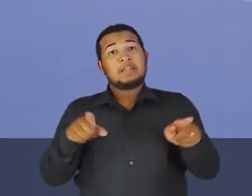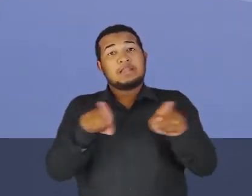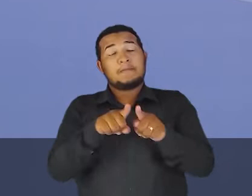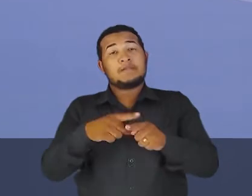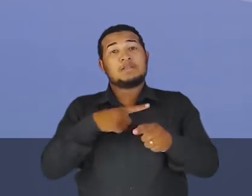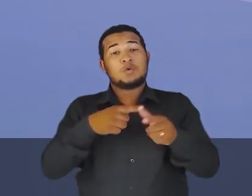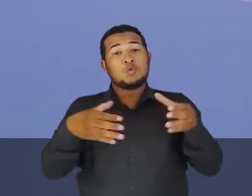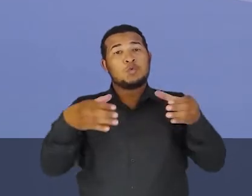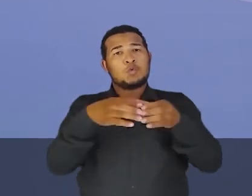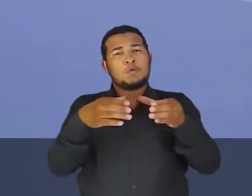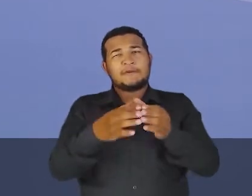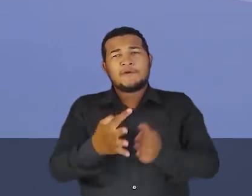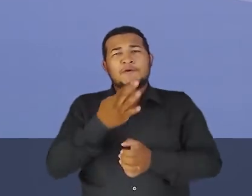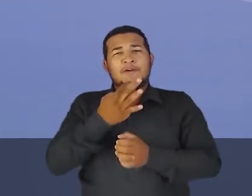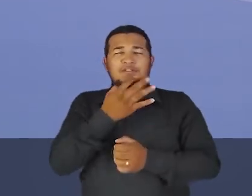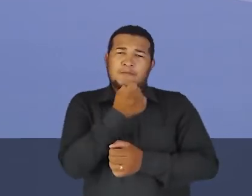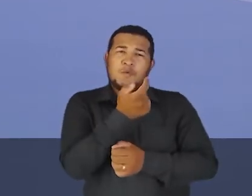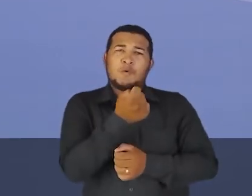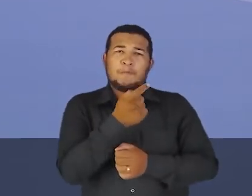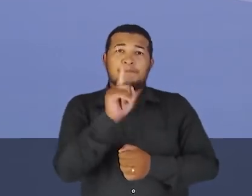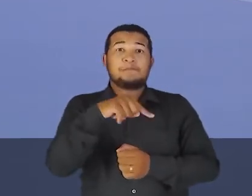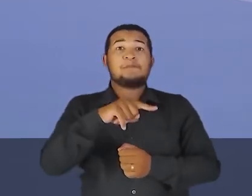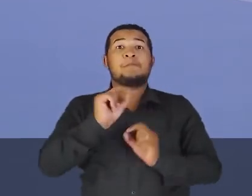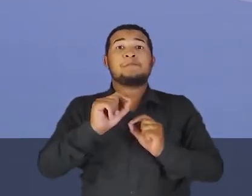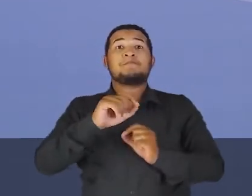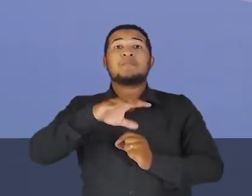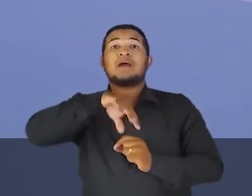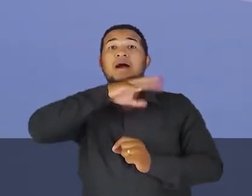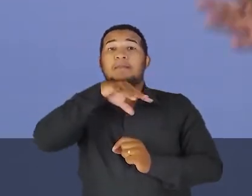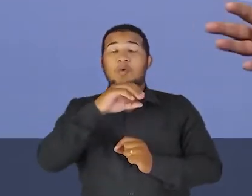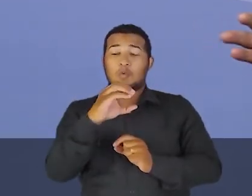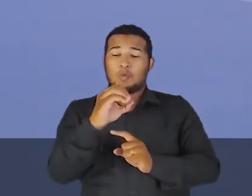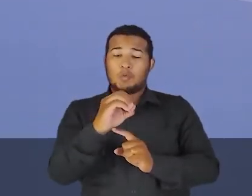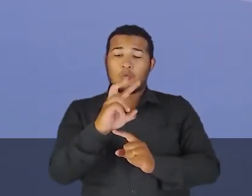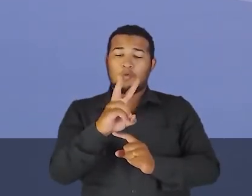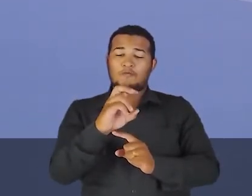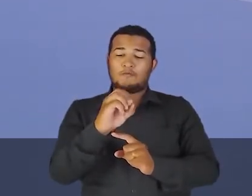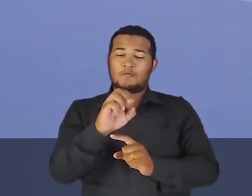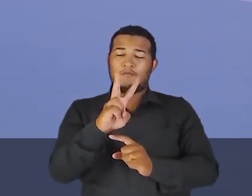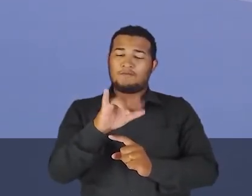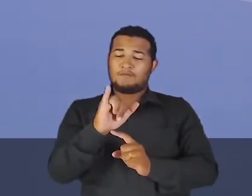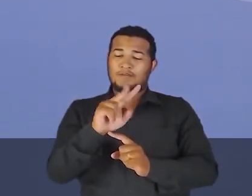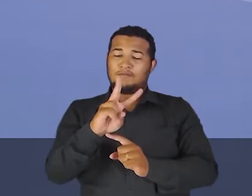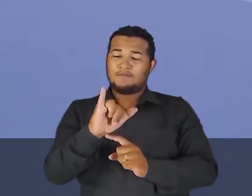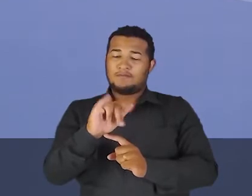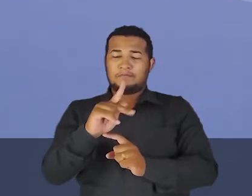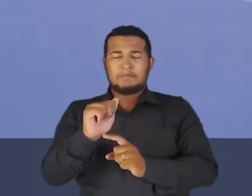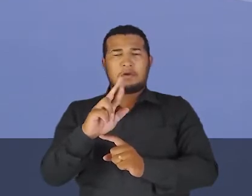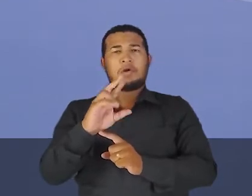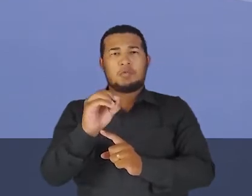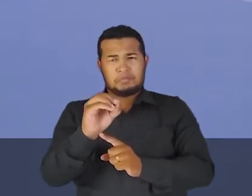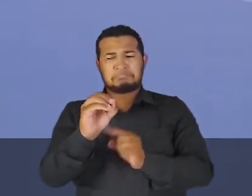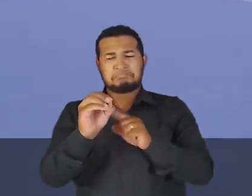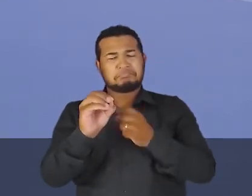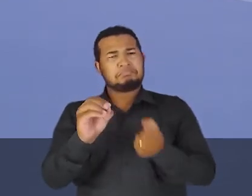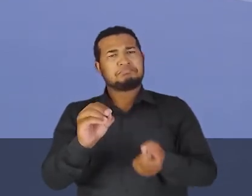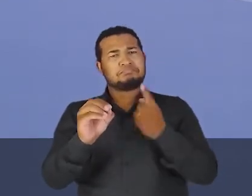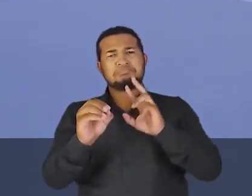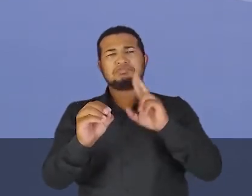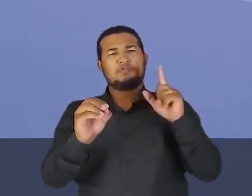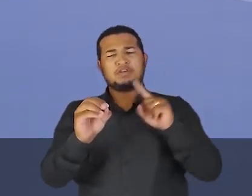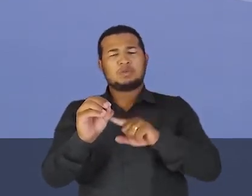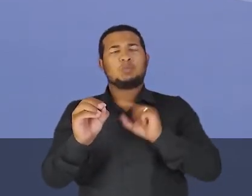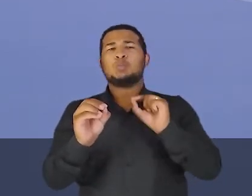um grupo menos conhecido, que são os animais ovovivíparos. Perceba a diferença. Vamos analisar o que é um